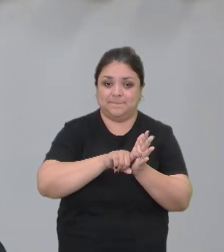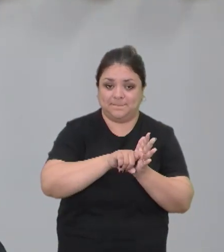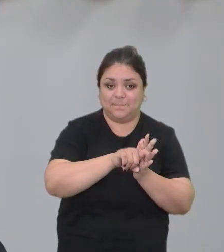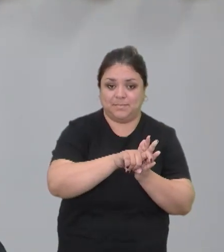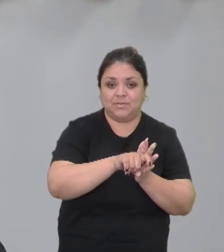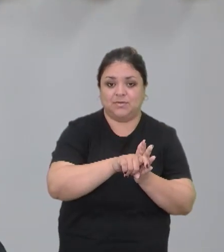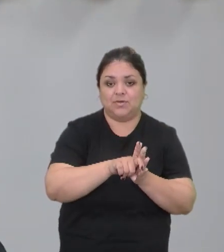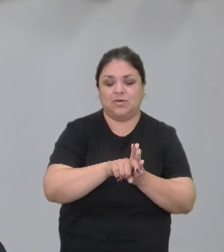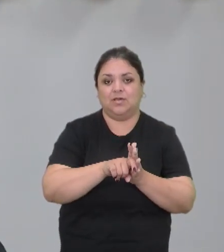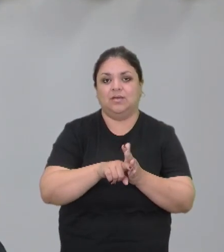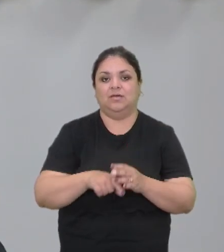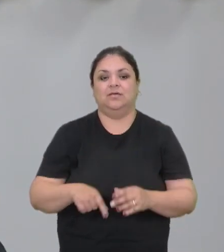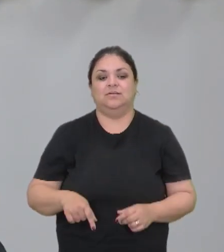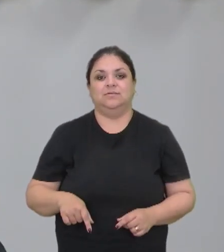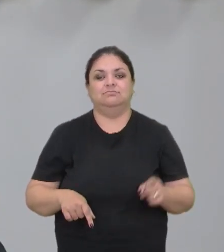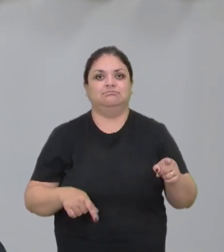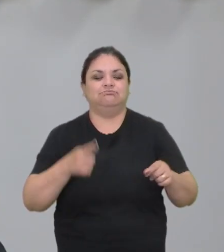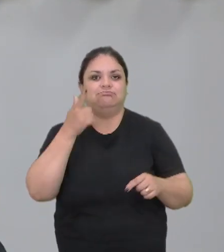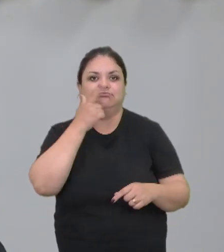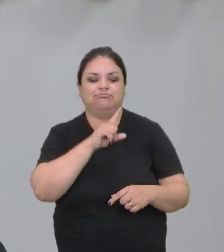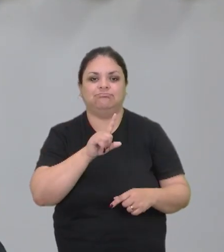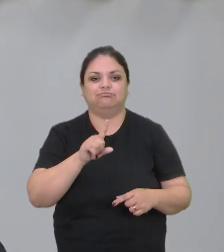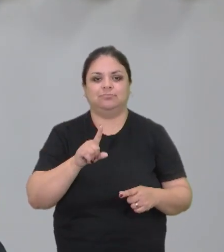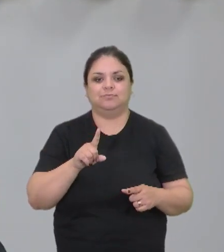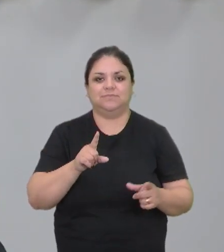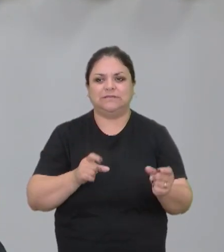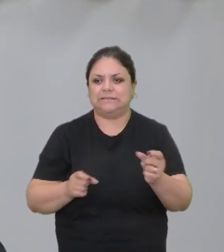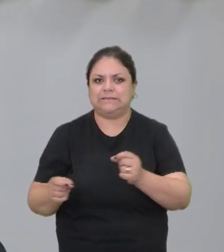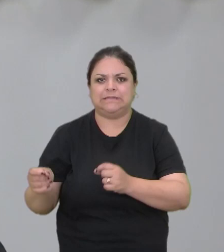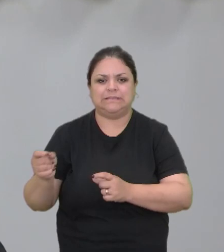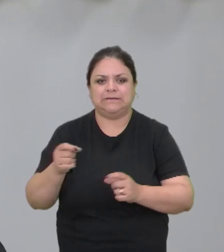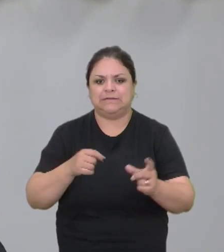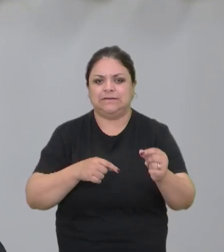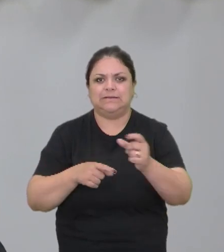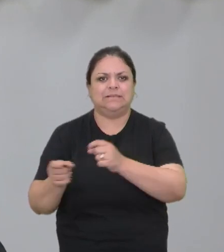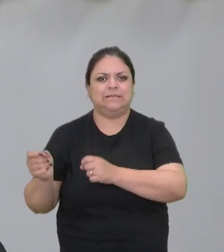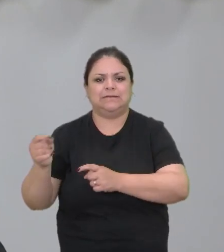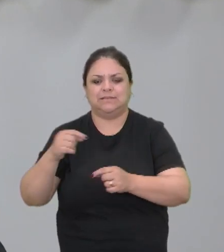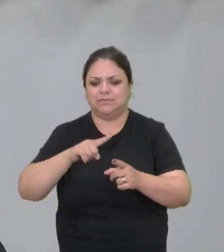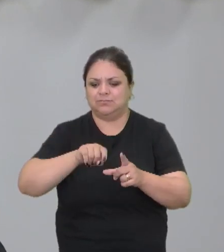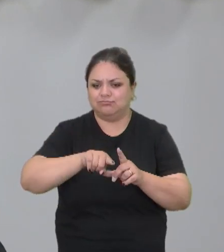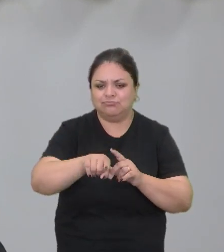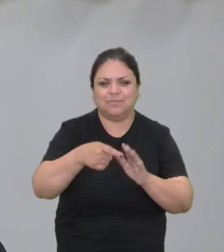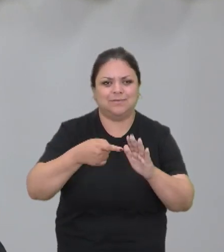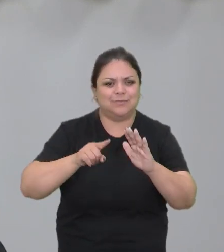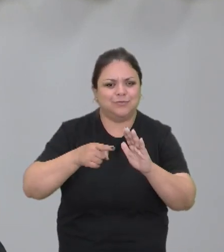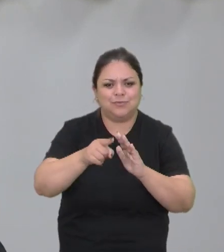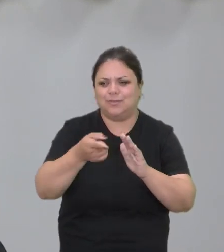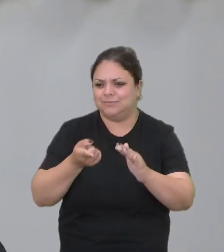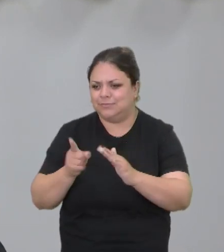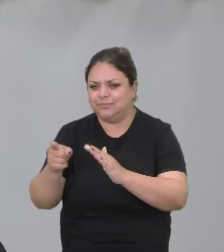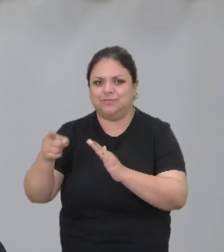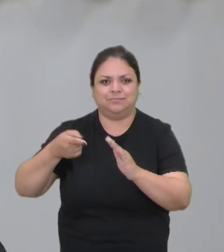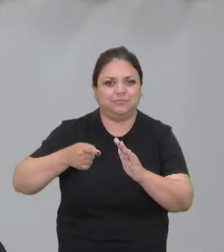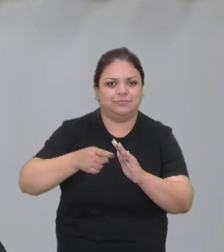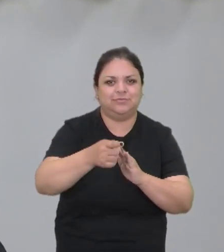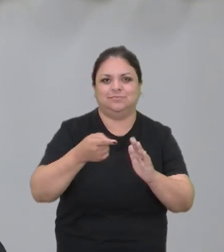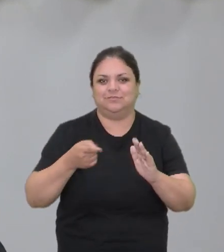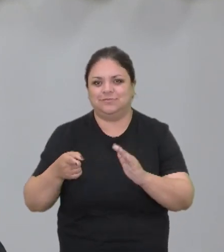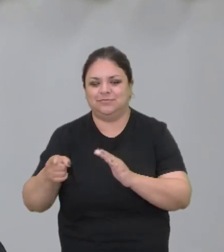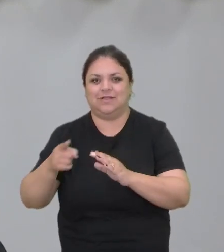aquele papel justamente de túnel, né? Então, elas vão caminhar ali, né, dentro da